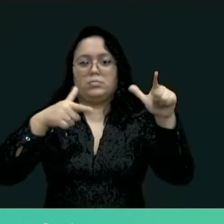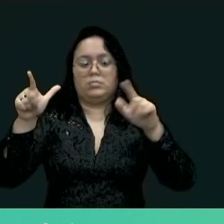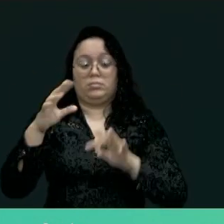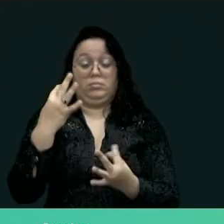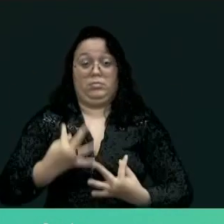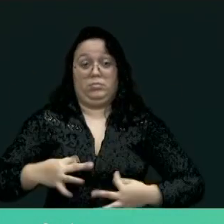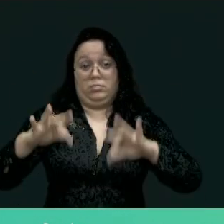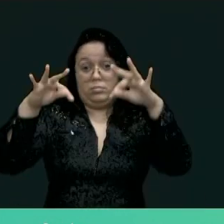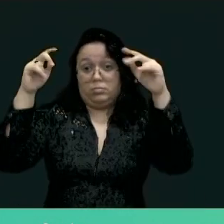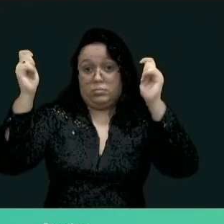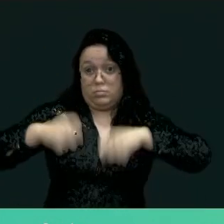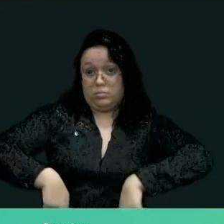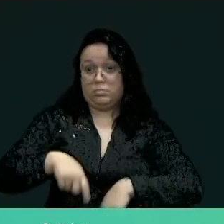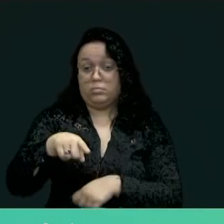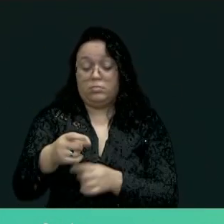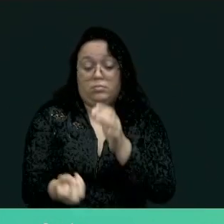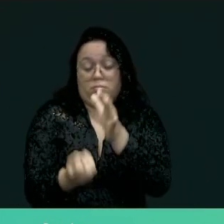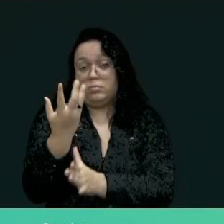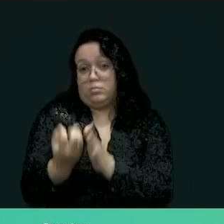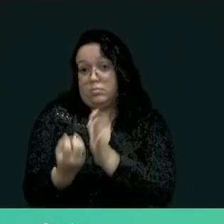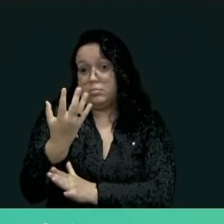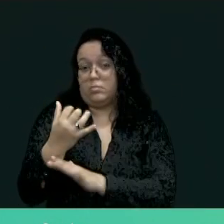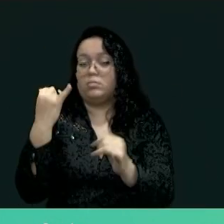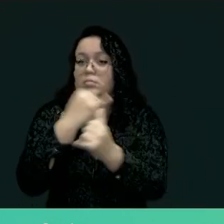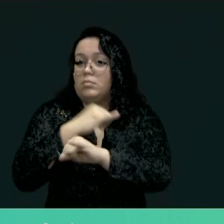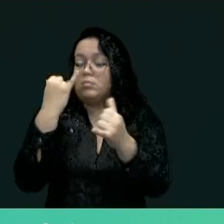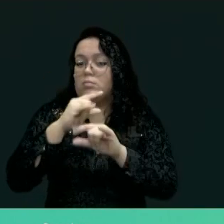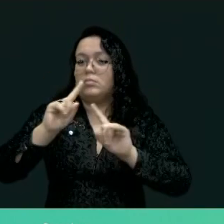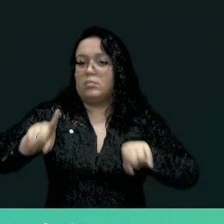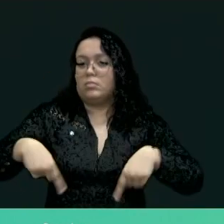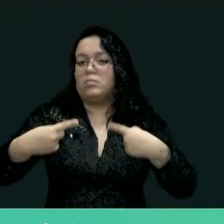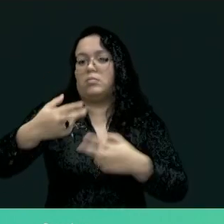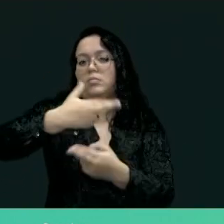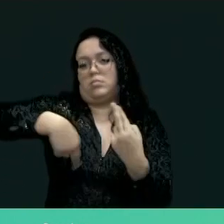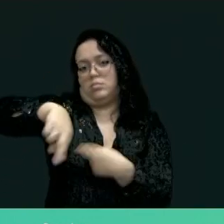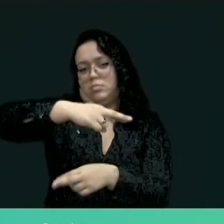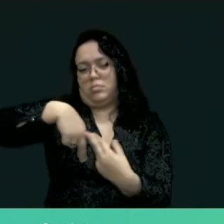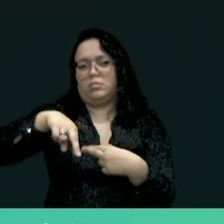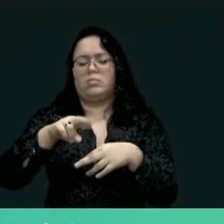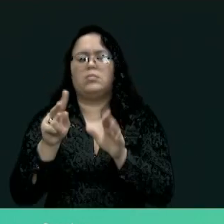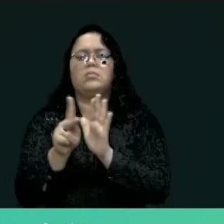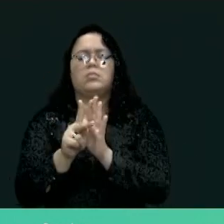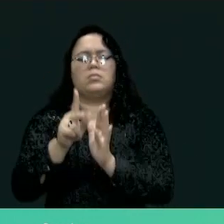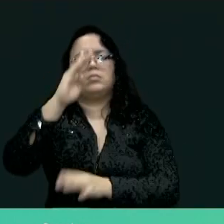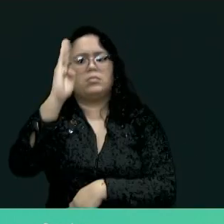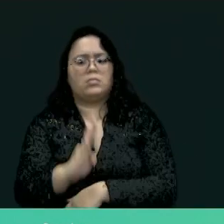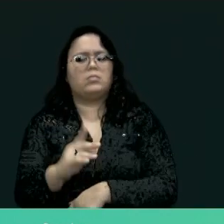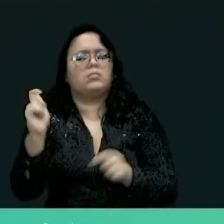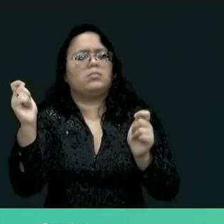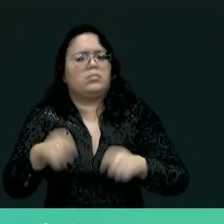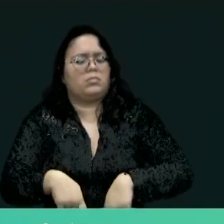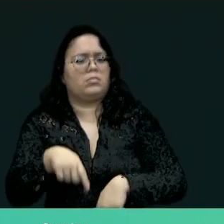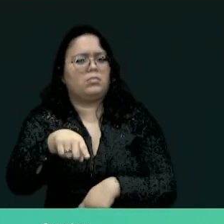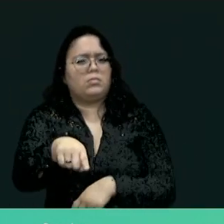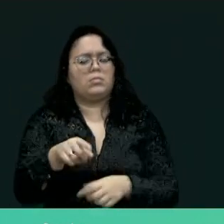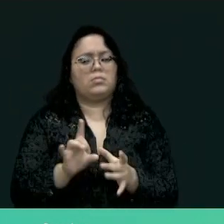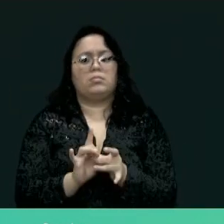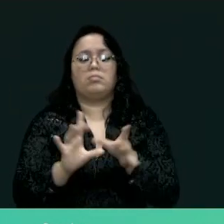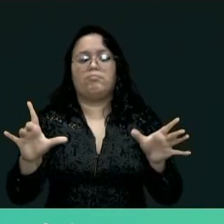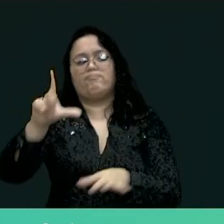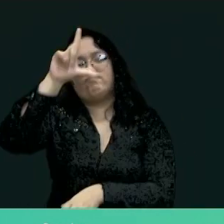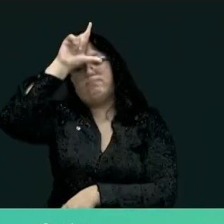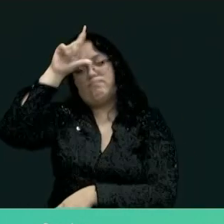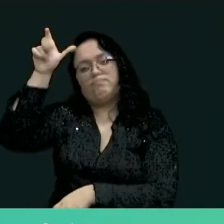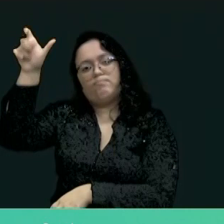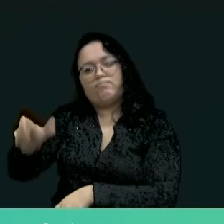que nós podemos produzir de energias renováveis. E o Brasil tem a possibilidade de liderar